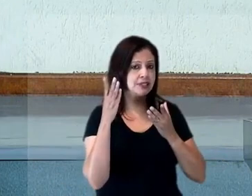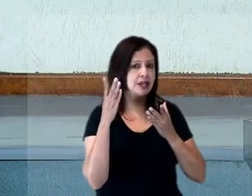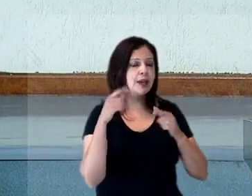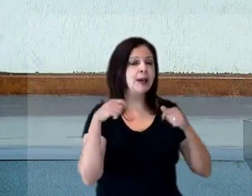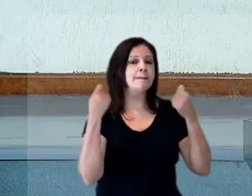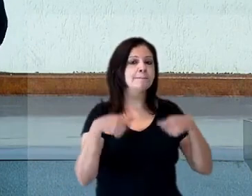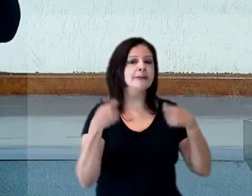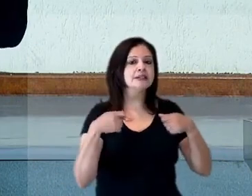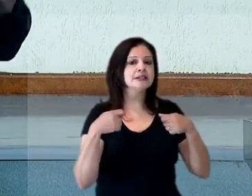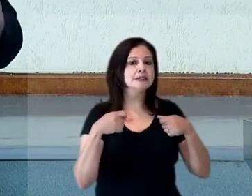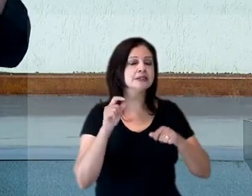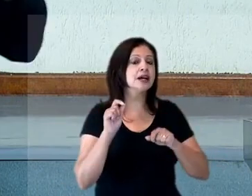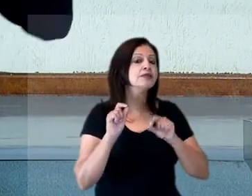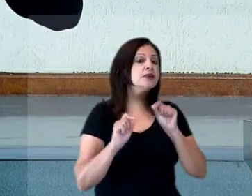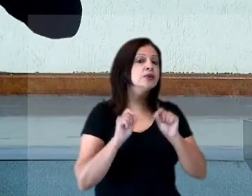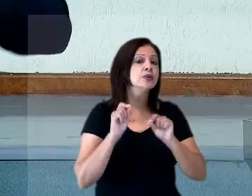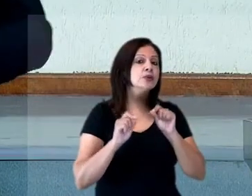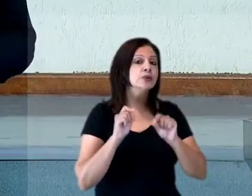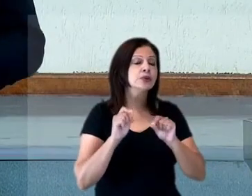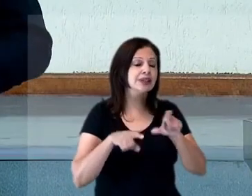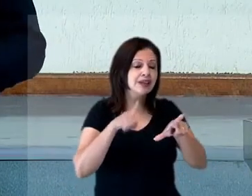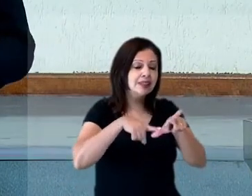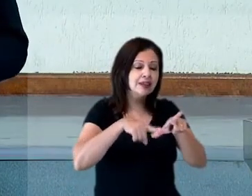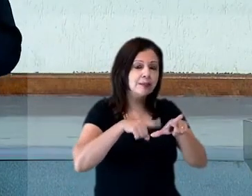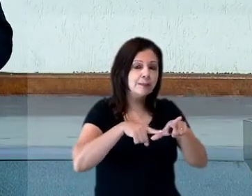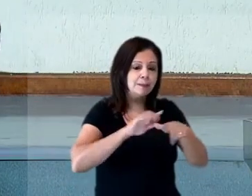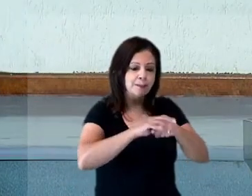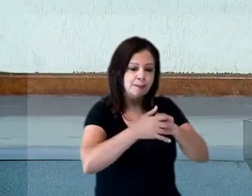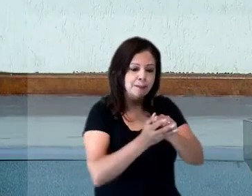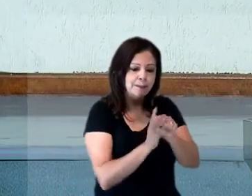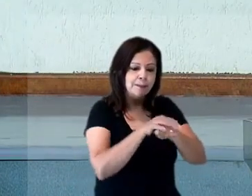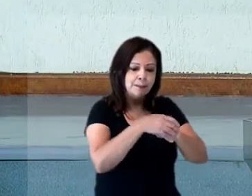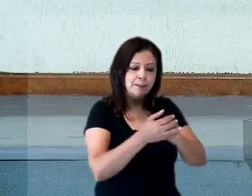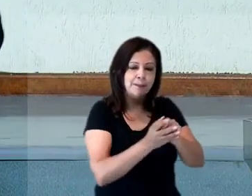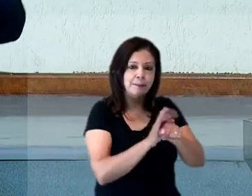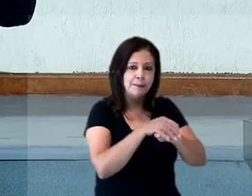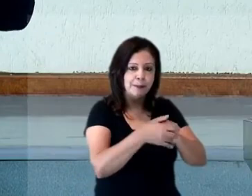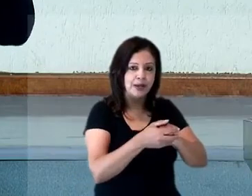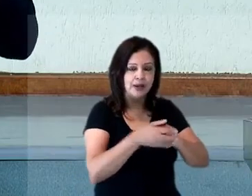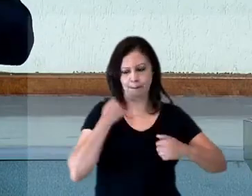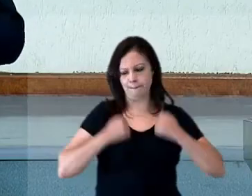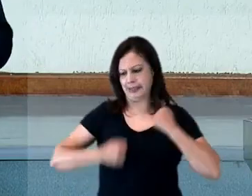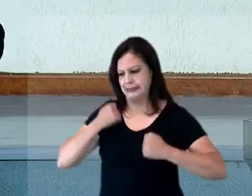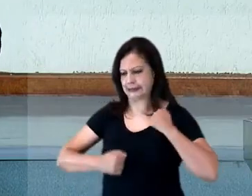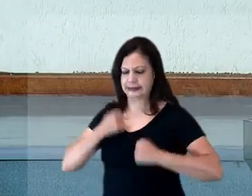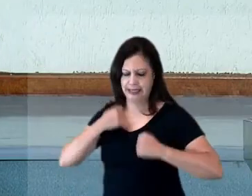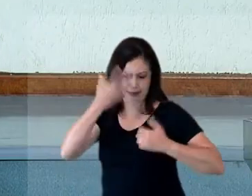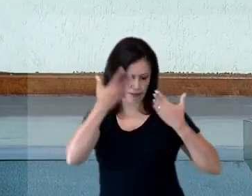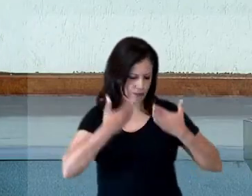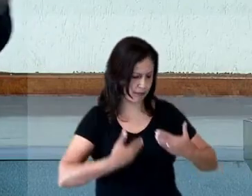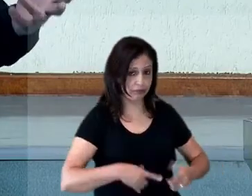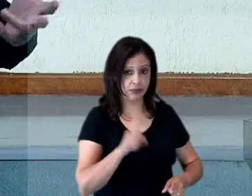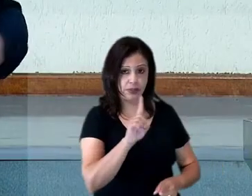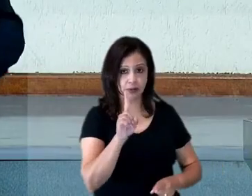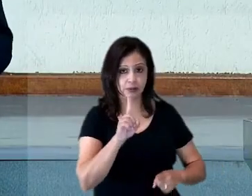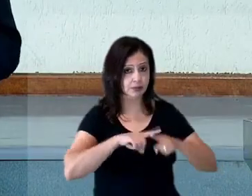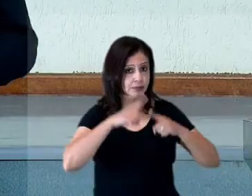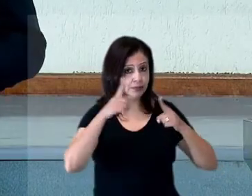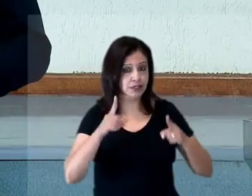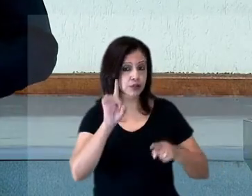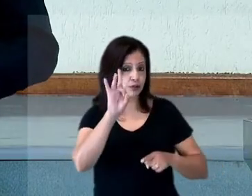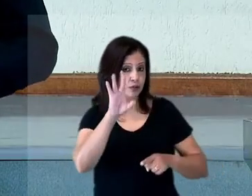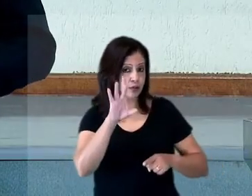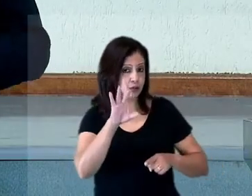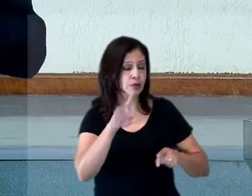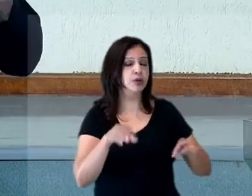pés para voltar a ficar inteiramente limpo. Não havia a necessidade de se banhar totalmente. Por isso o questionamento